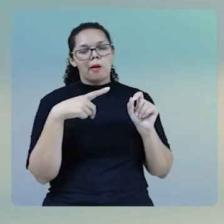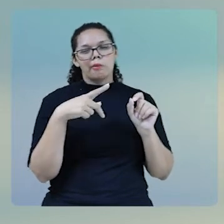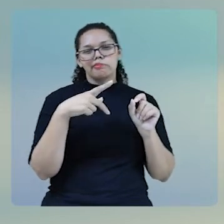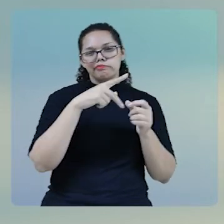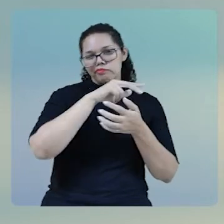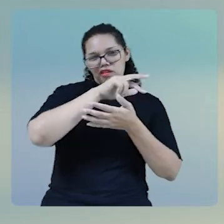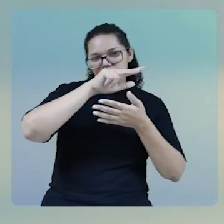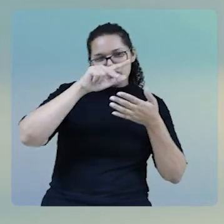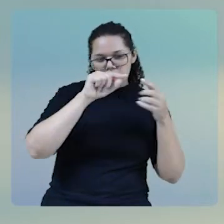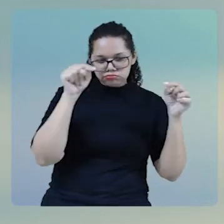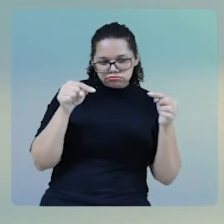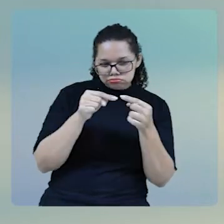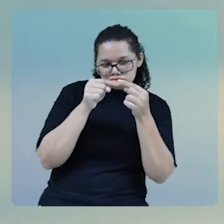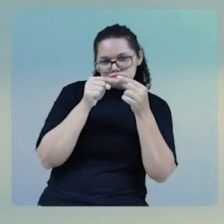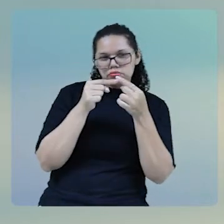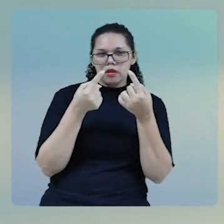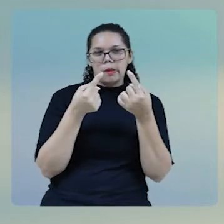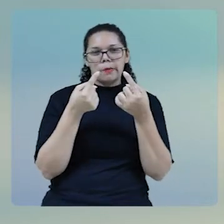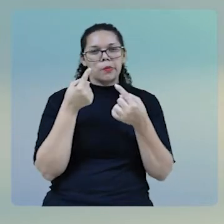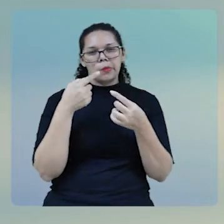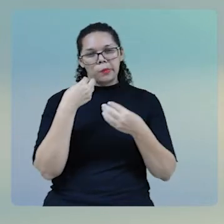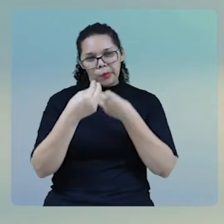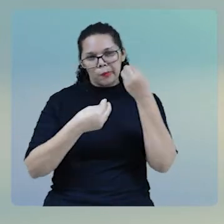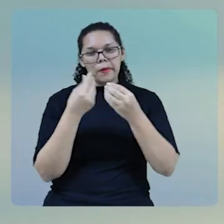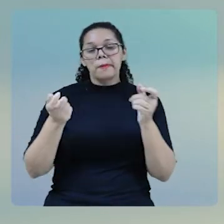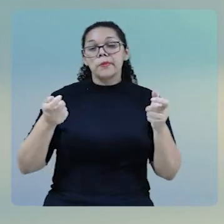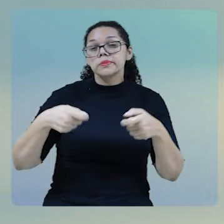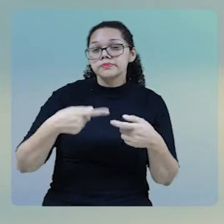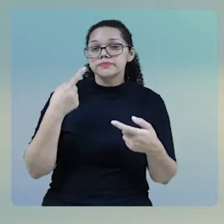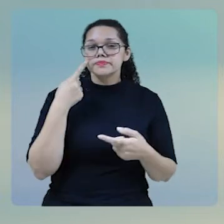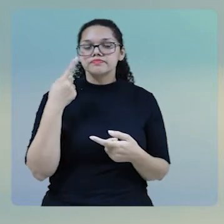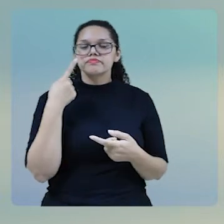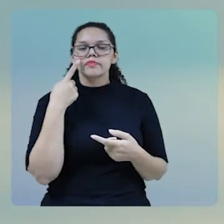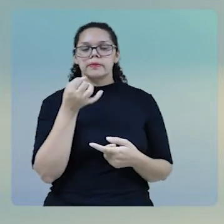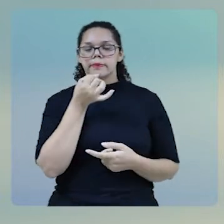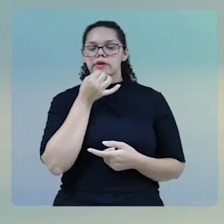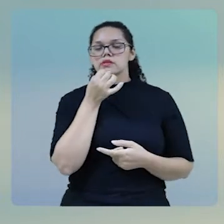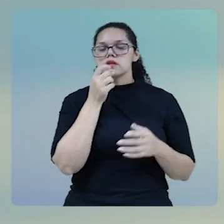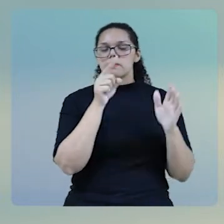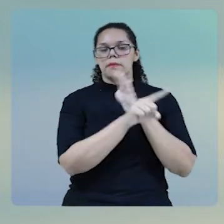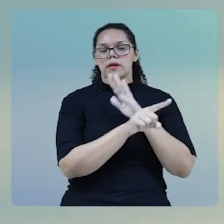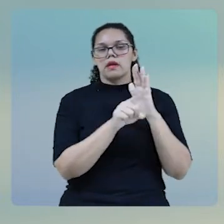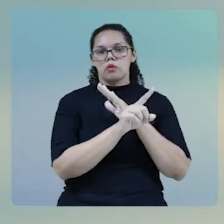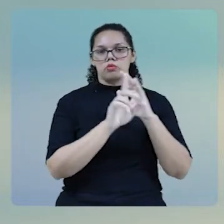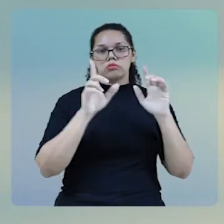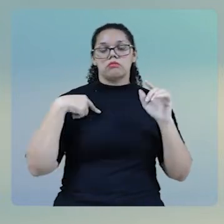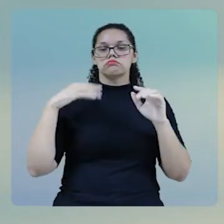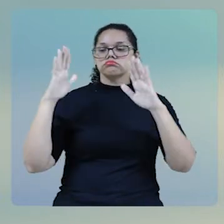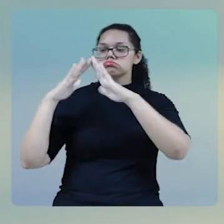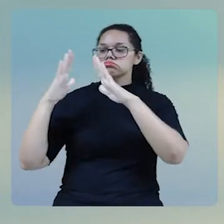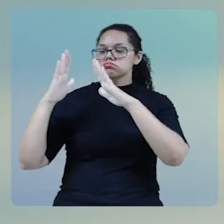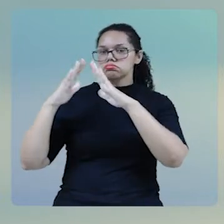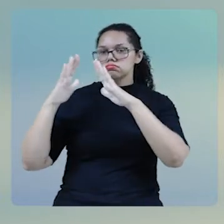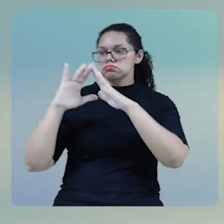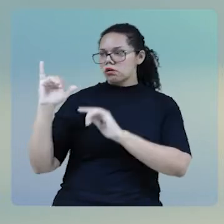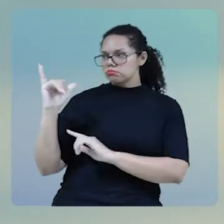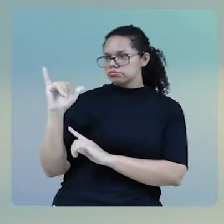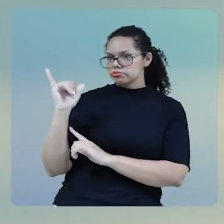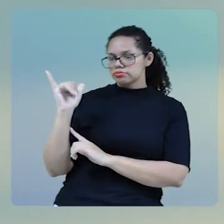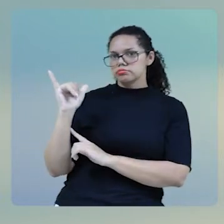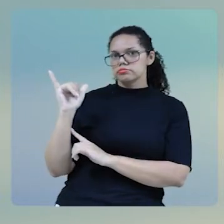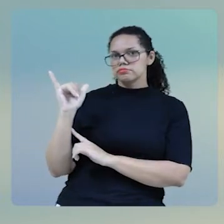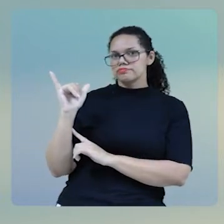e outras coisas, tá? Vamos lá. Uma casa tem um cabo elétrico mal dimensionado de resistência igual a 10